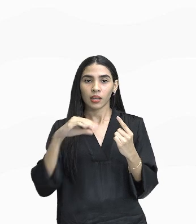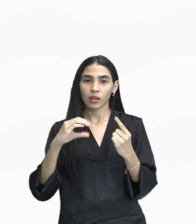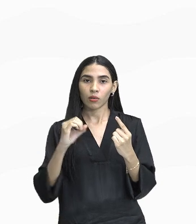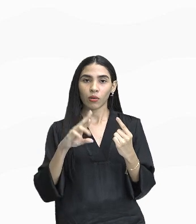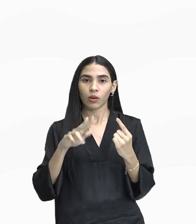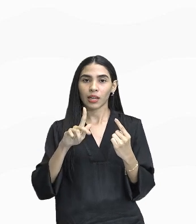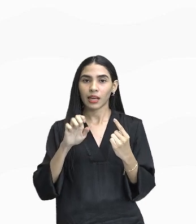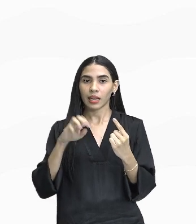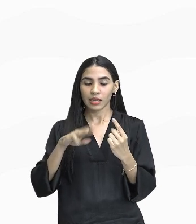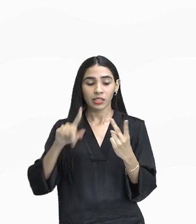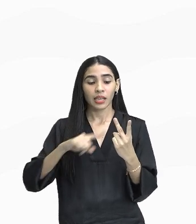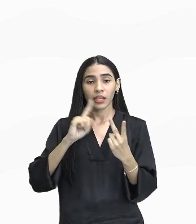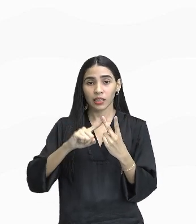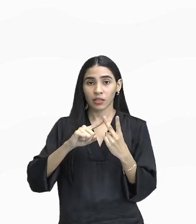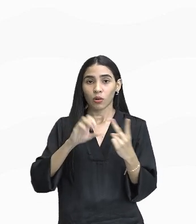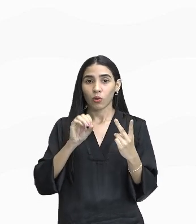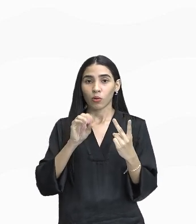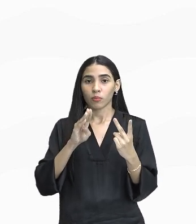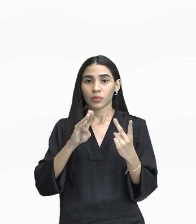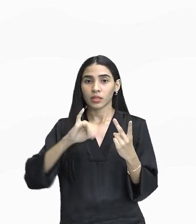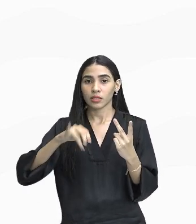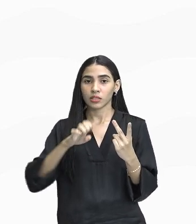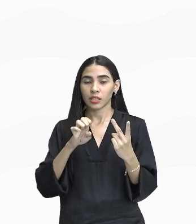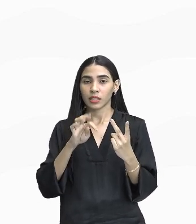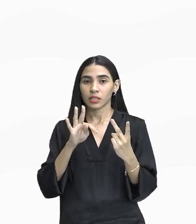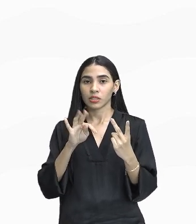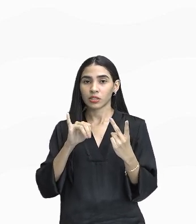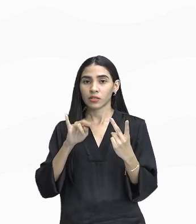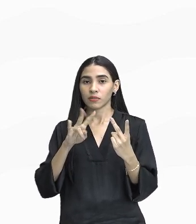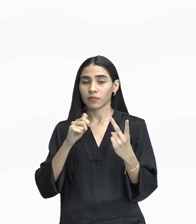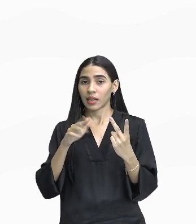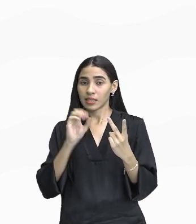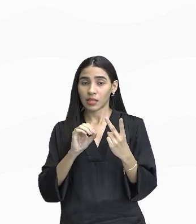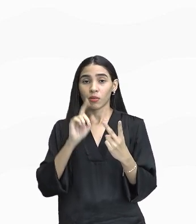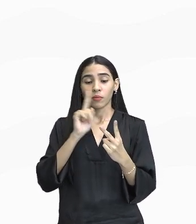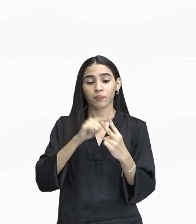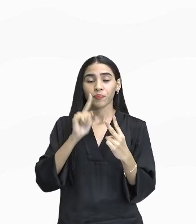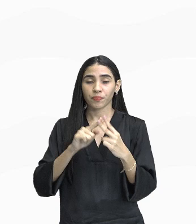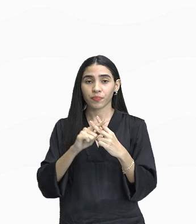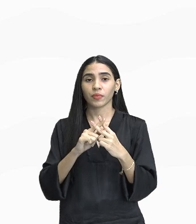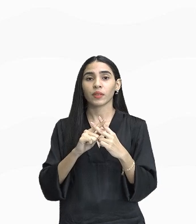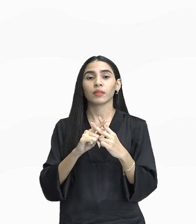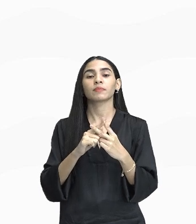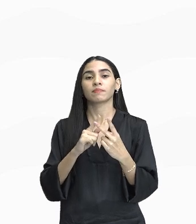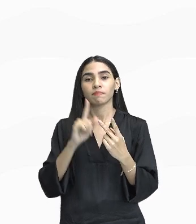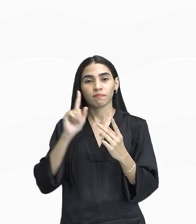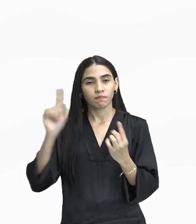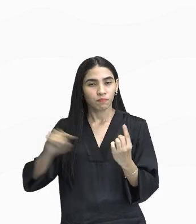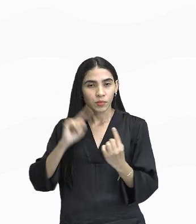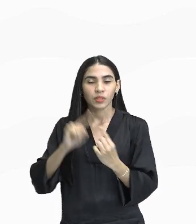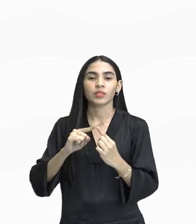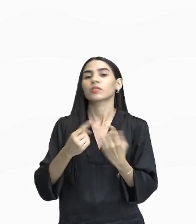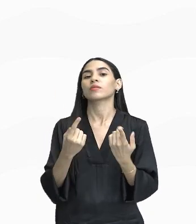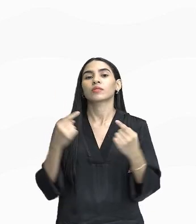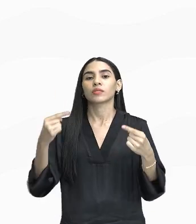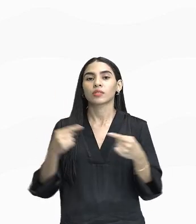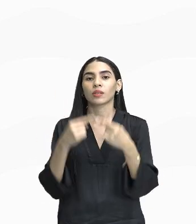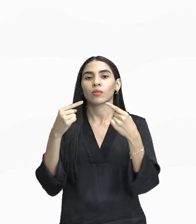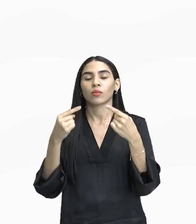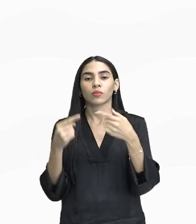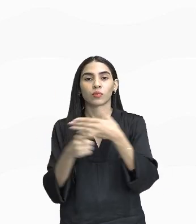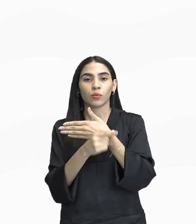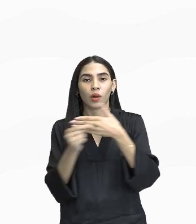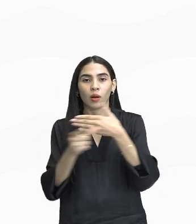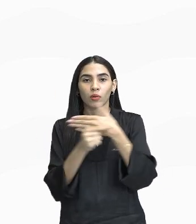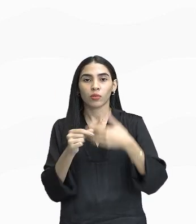a objetivação. Exatamente é isso. isso mesmo, Não é? são dois processos que são aí as finalidades de acordo com o